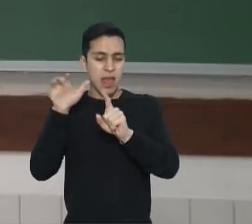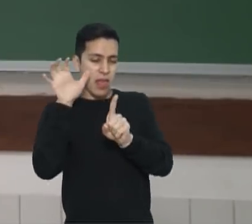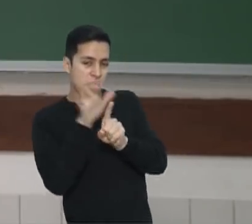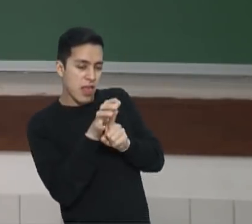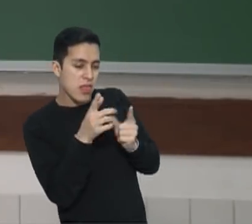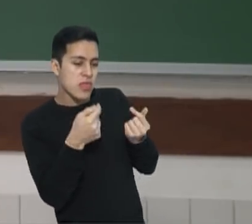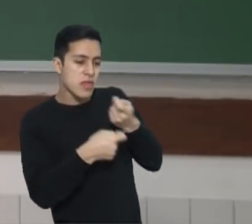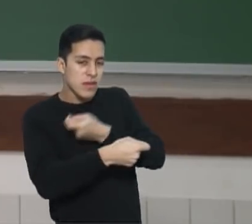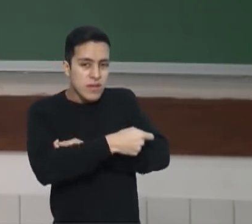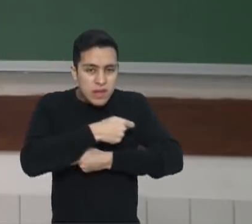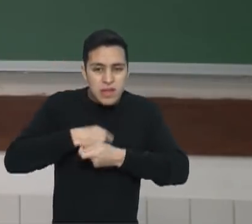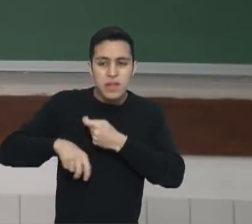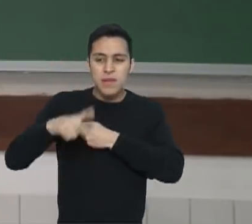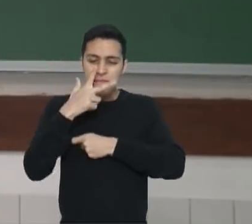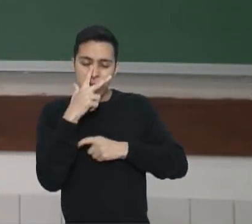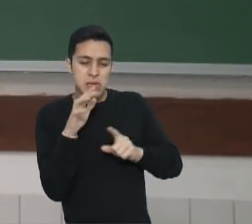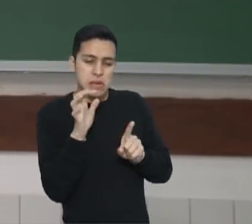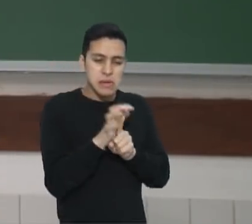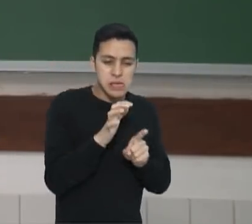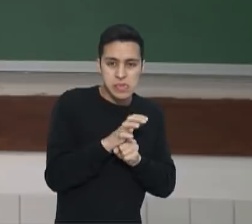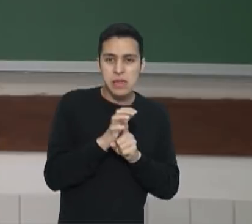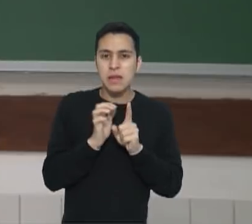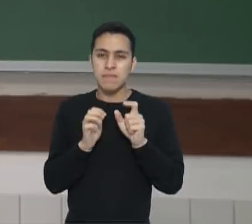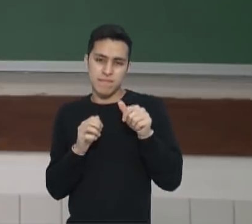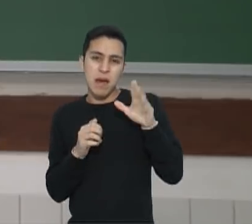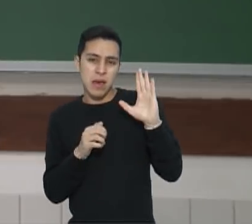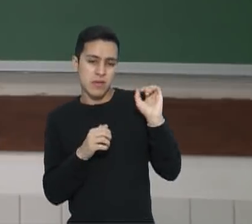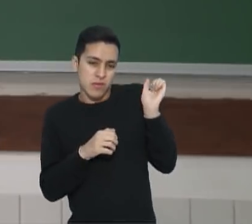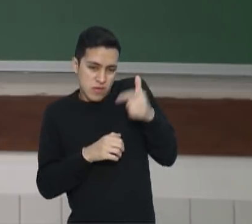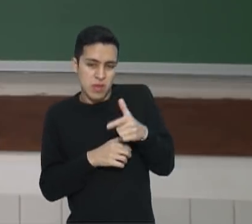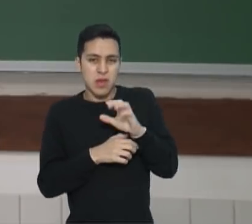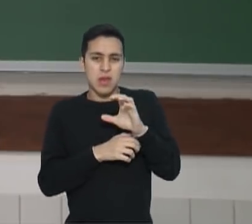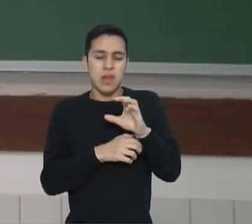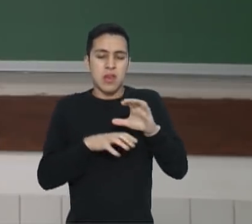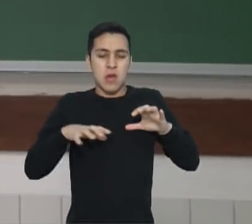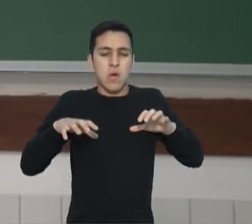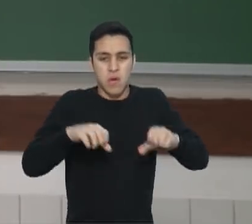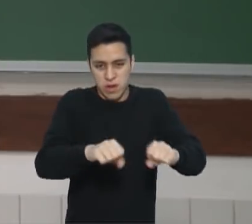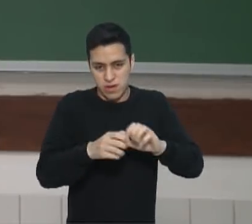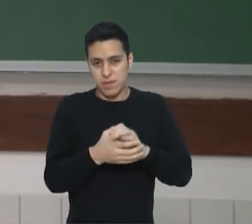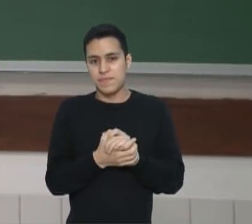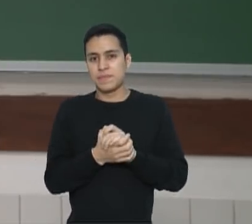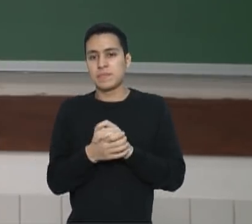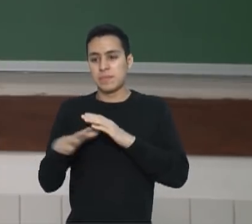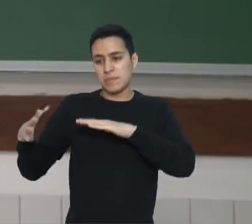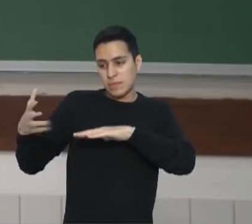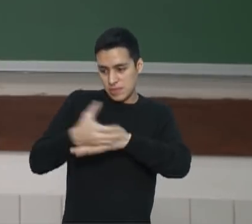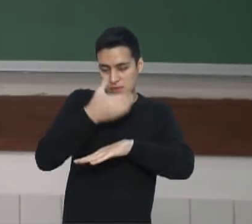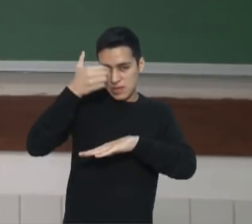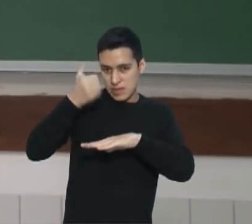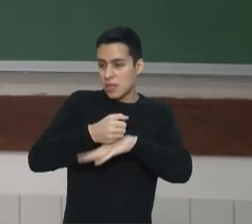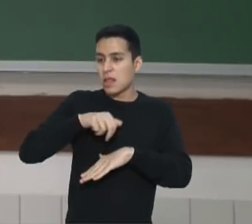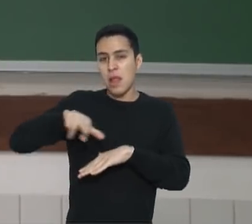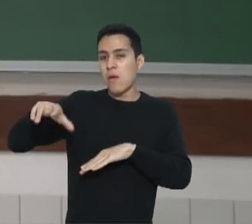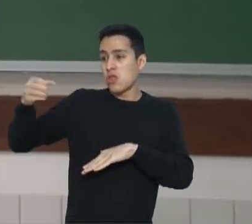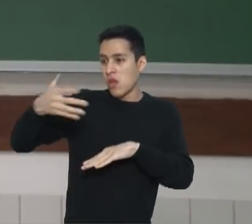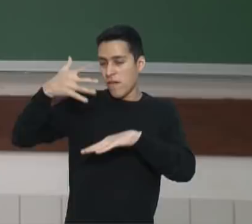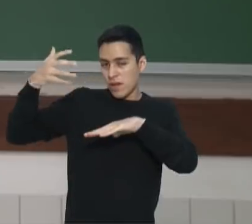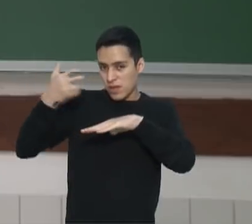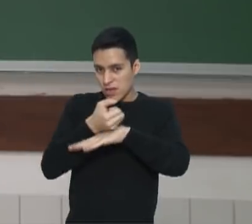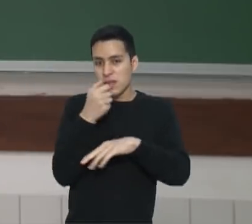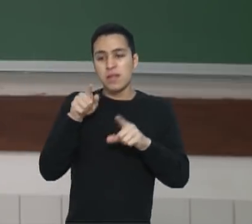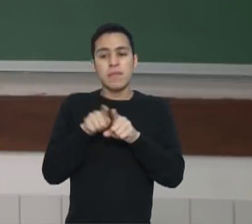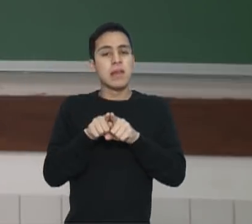econômica, aquela dominação econômica, mais do que colonial, né? A dominação econômica. Colonialismo, não ao neocolonialismo e não às